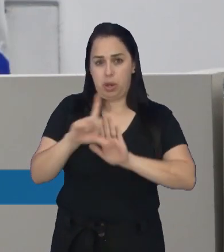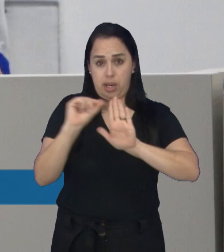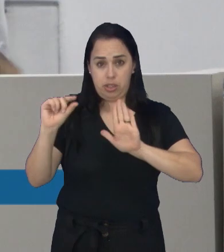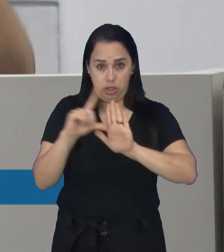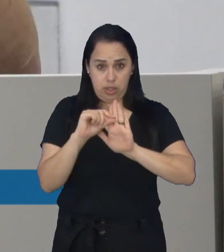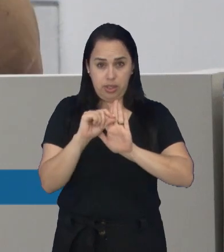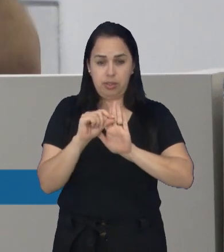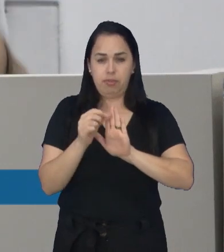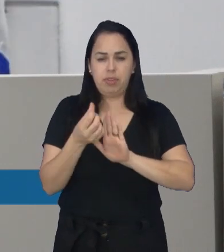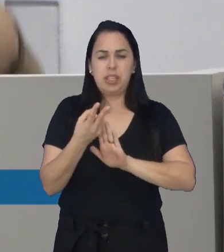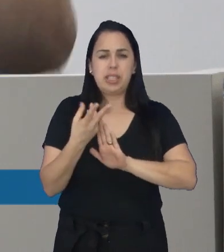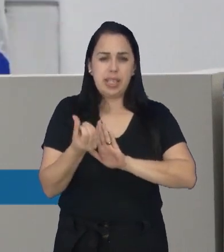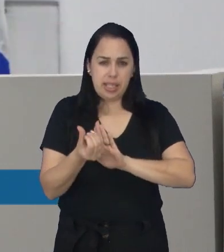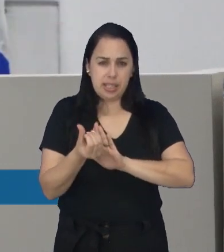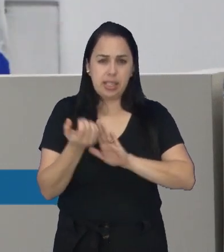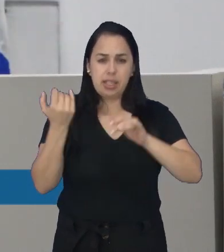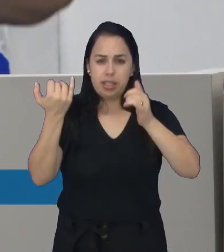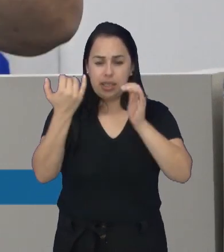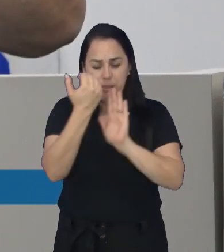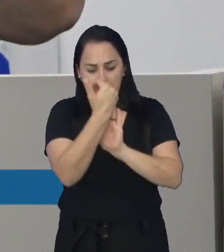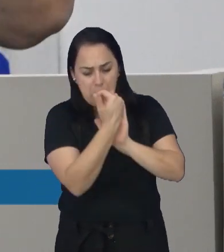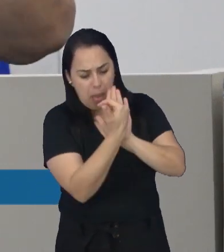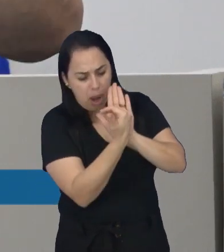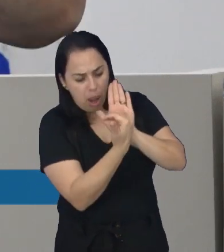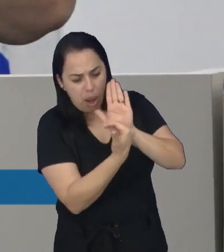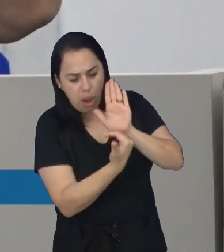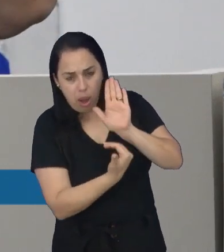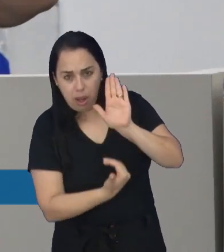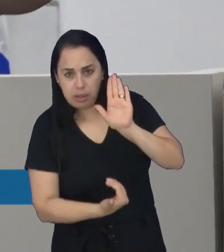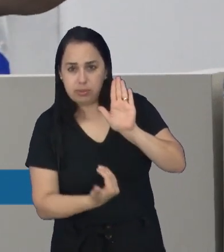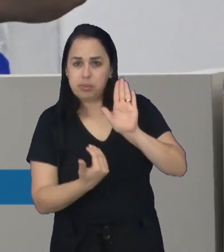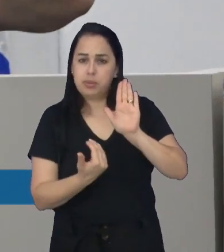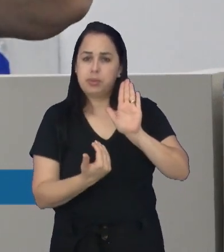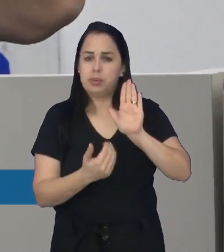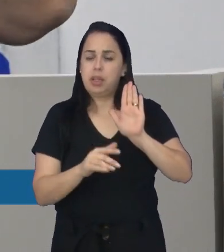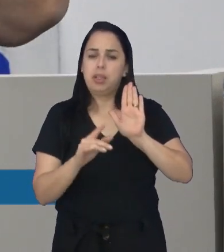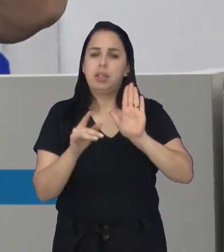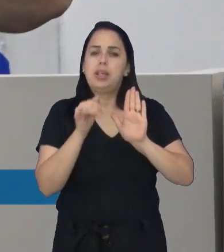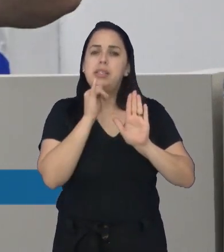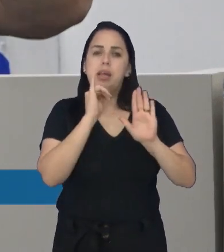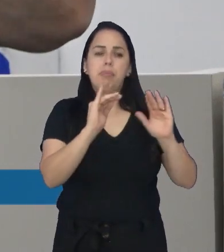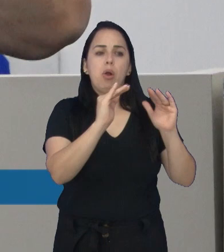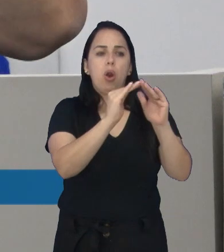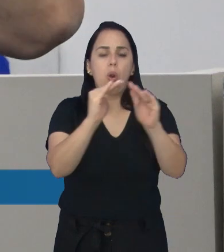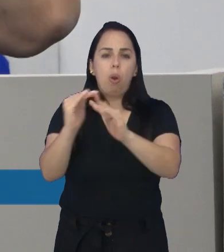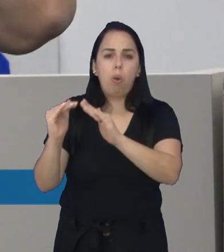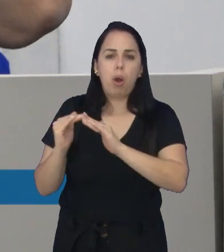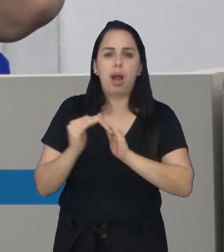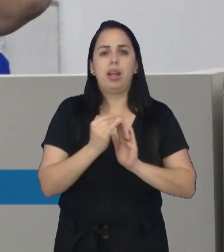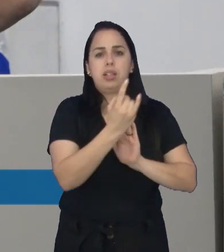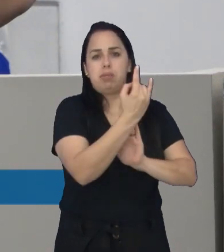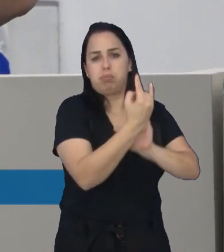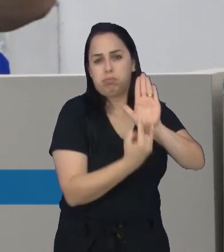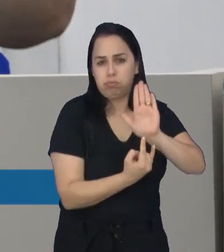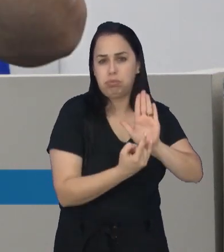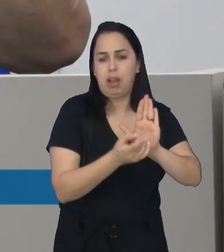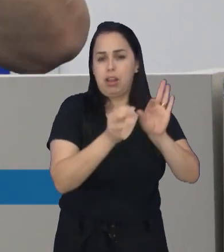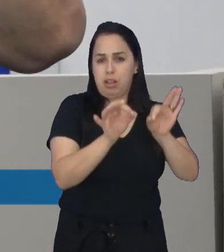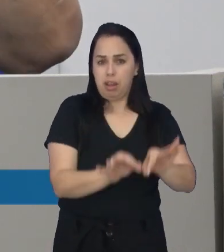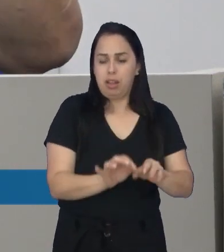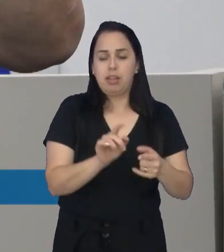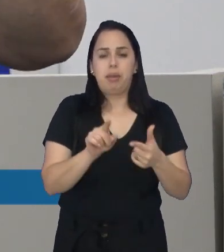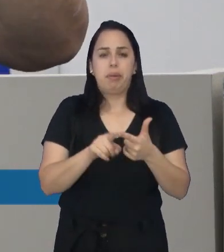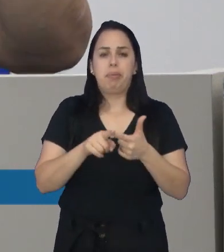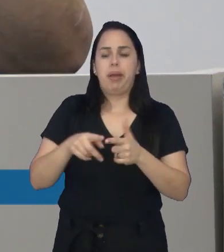26 que estabelece uma série de coisas que você pode regularização fundiária programas habitacionais reconificação do espaço